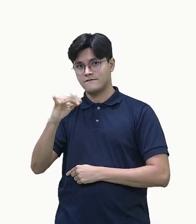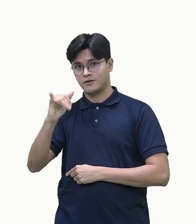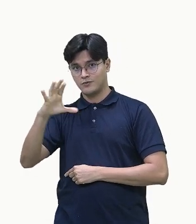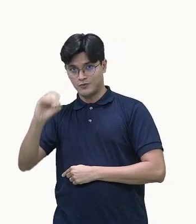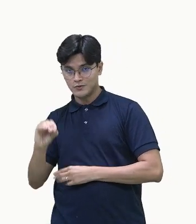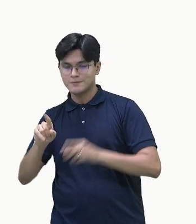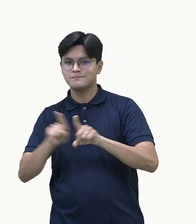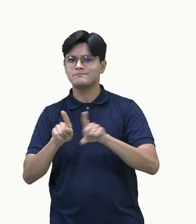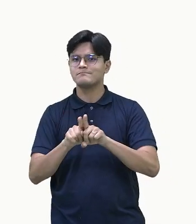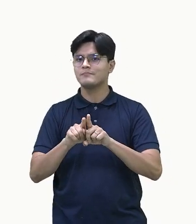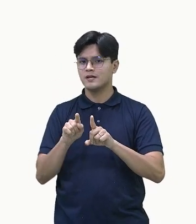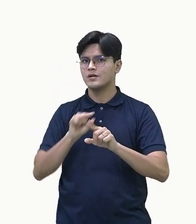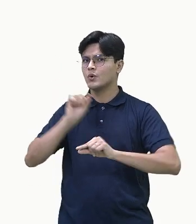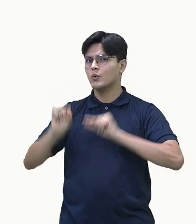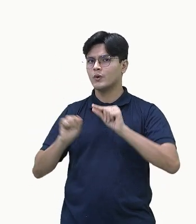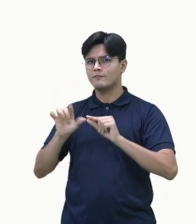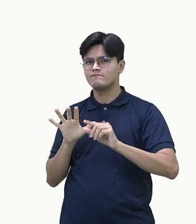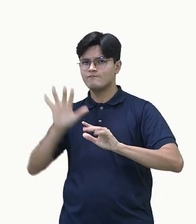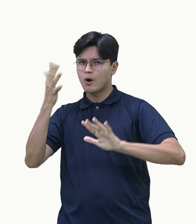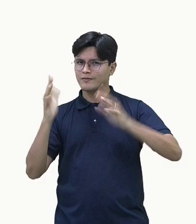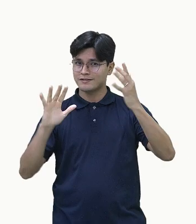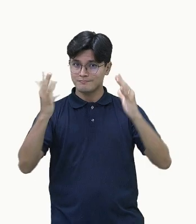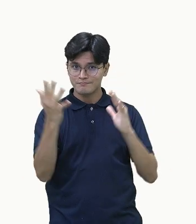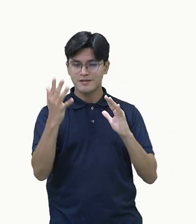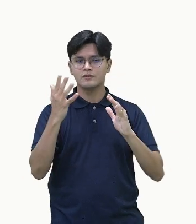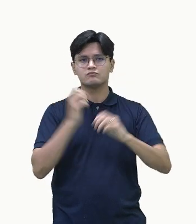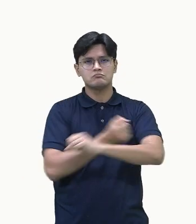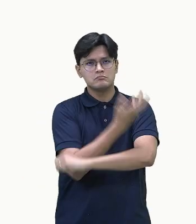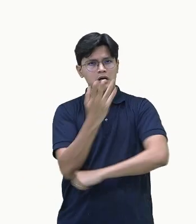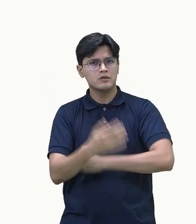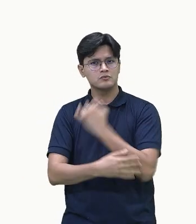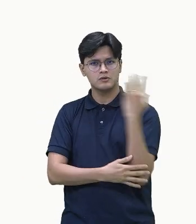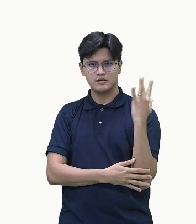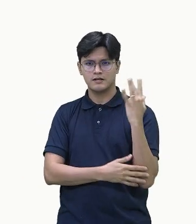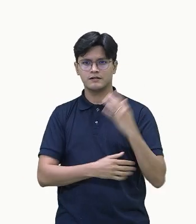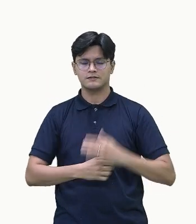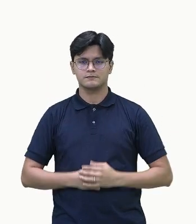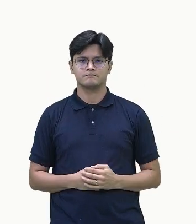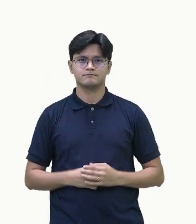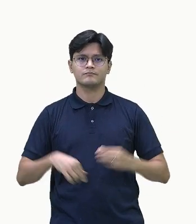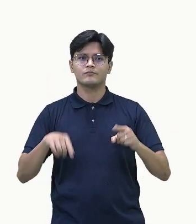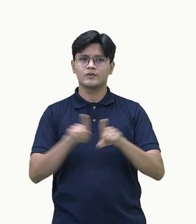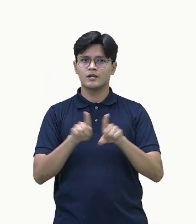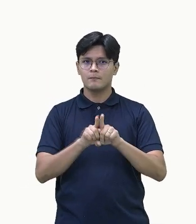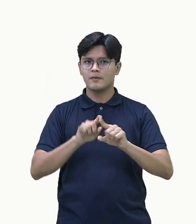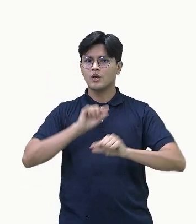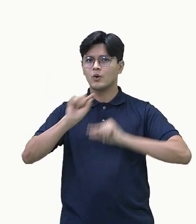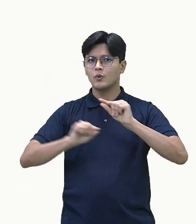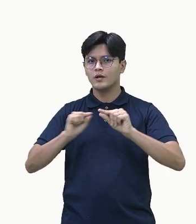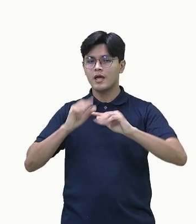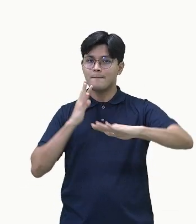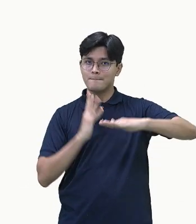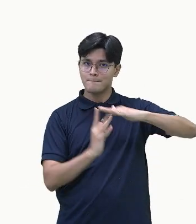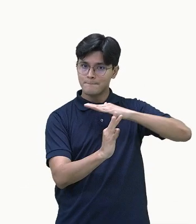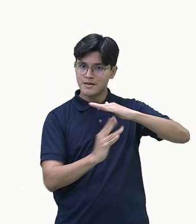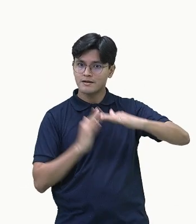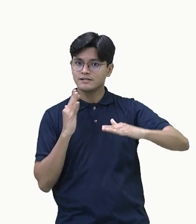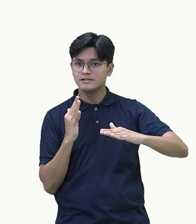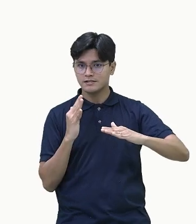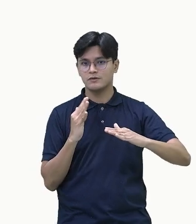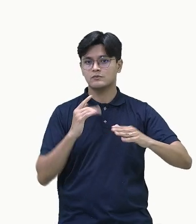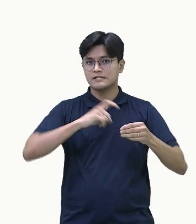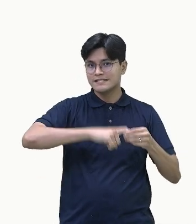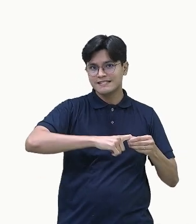a migração para fora da região, ou seja, a migração para países fora da América Latina, como, por